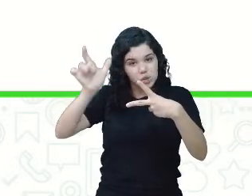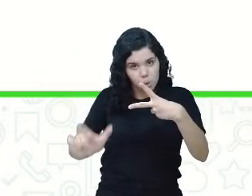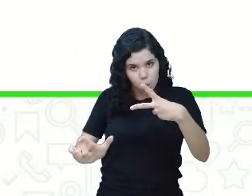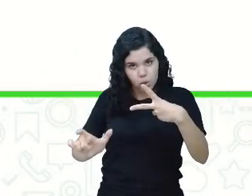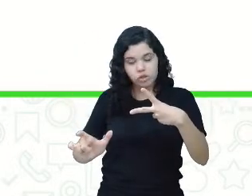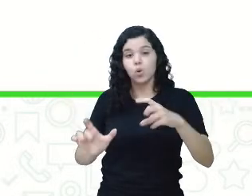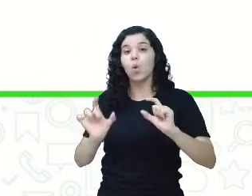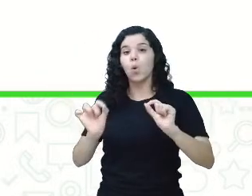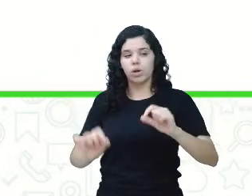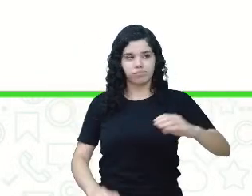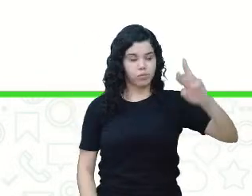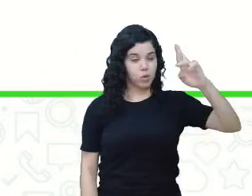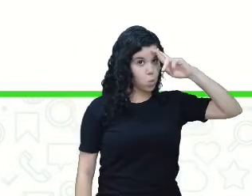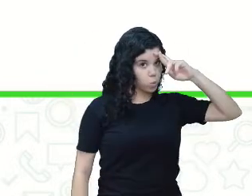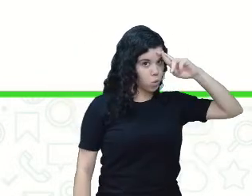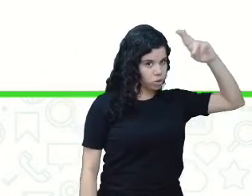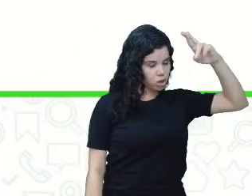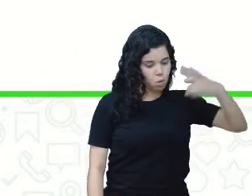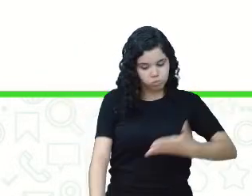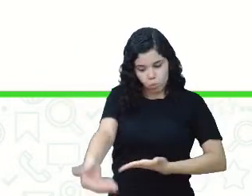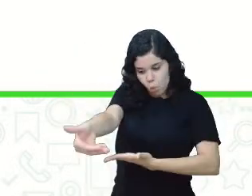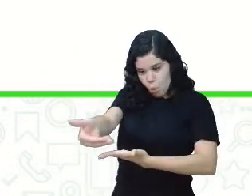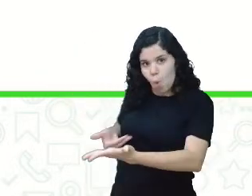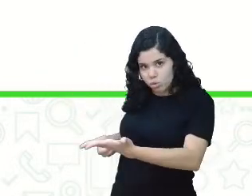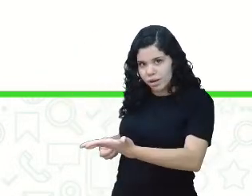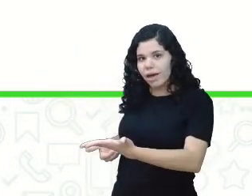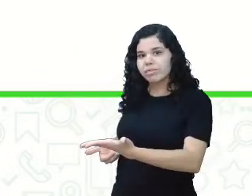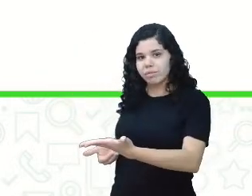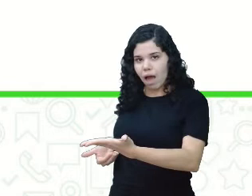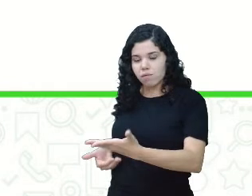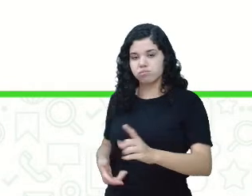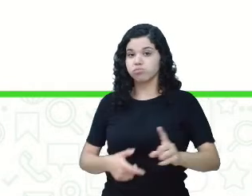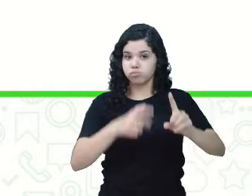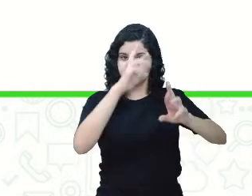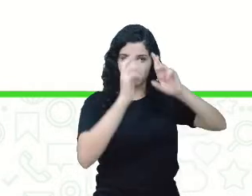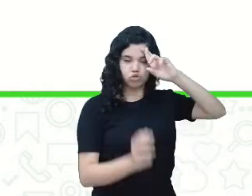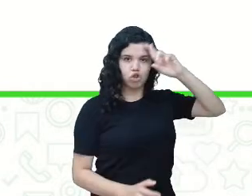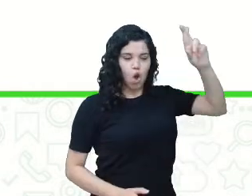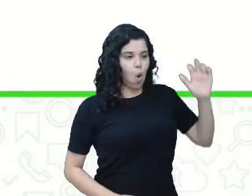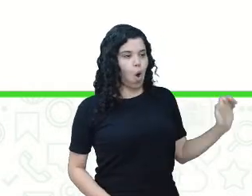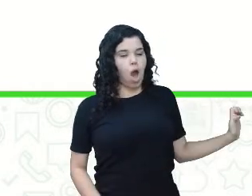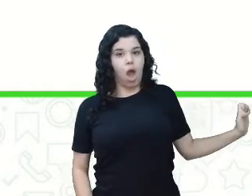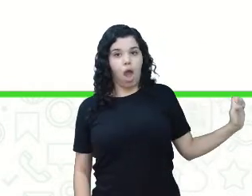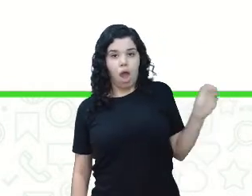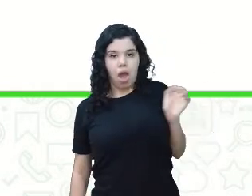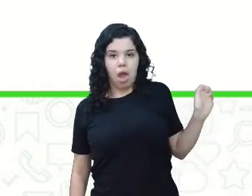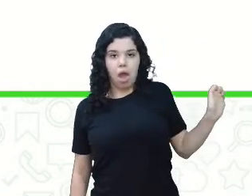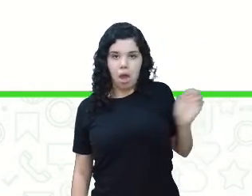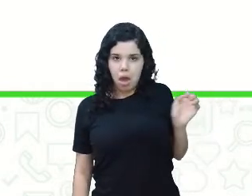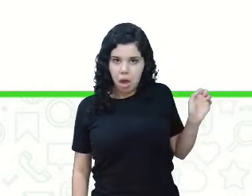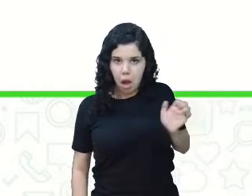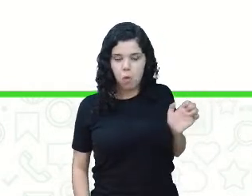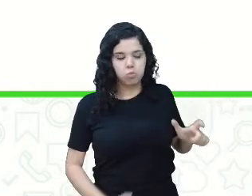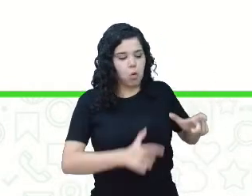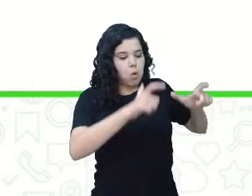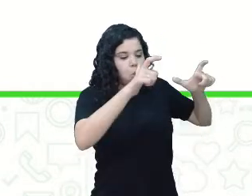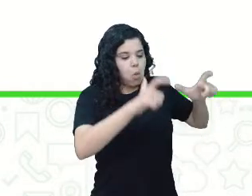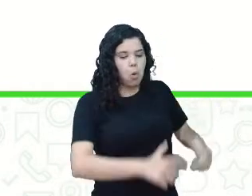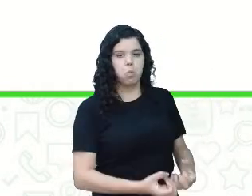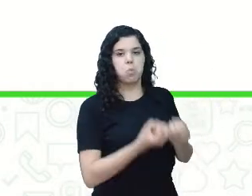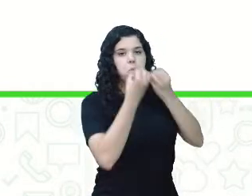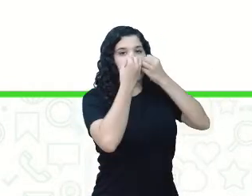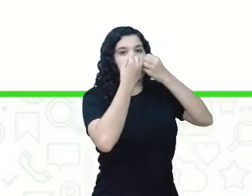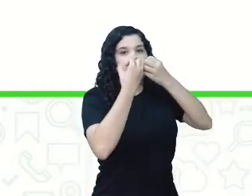pelos senhores de escravos, senhores brancos, com posses, com dinheiro, com uma vida que poderiam, uma vida estabilizada, que